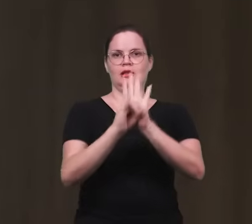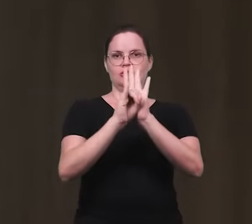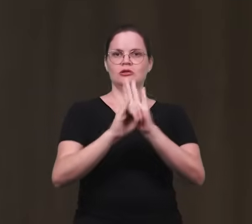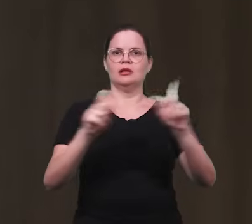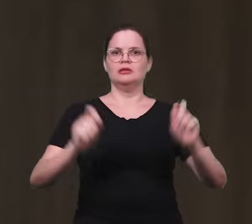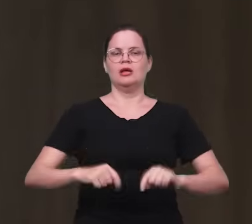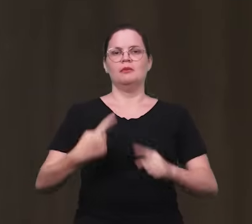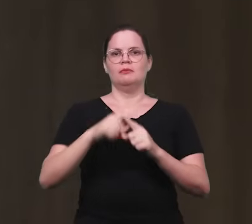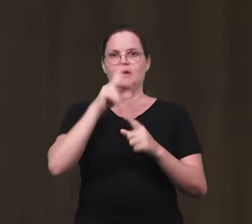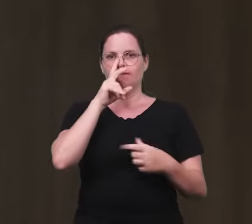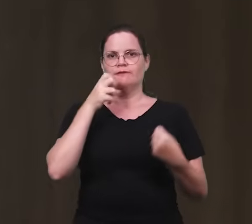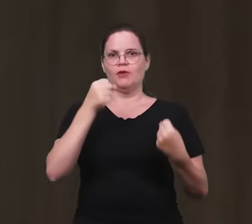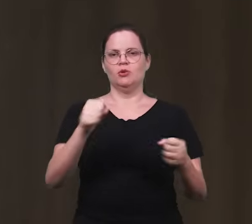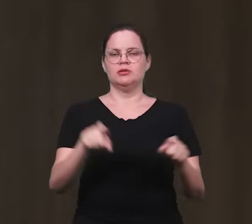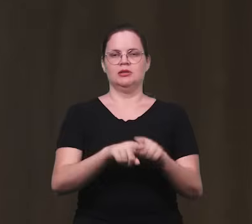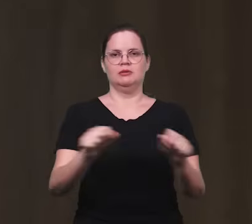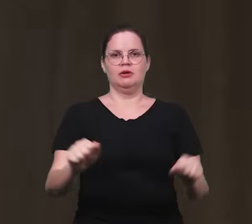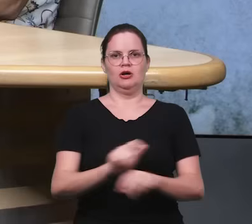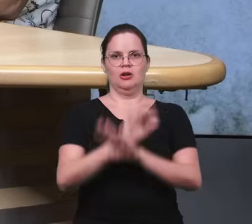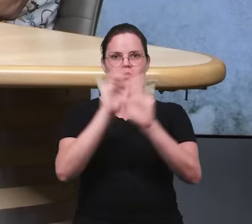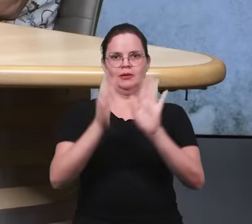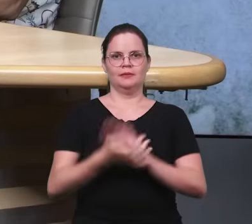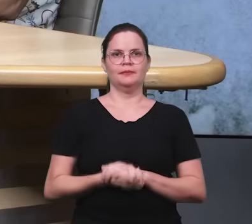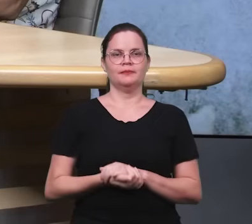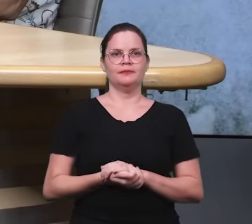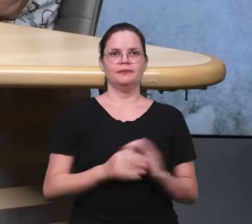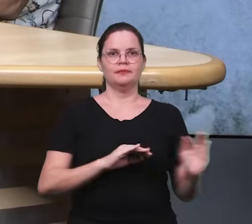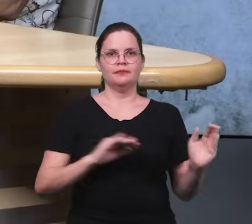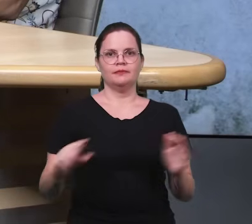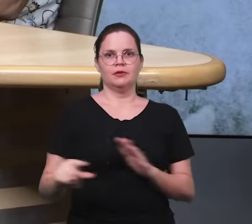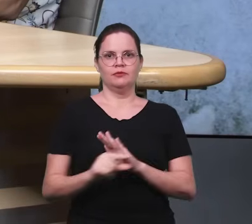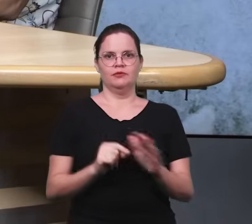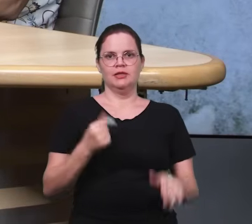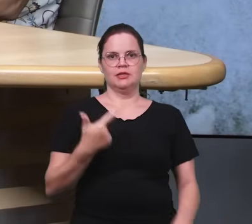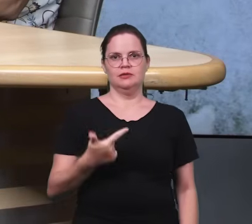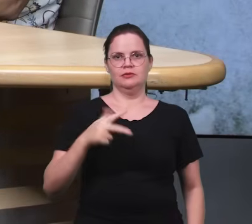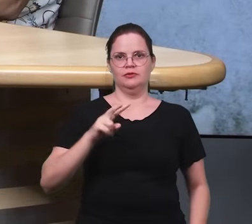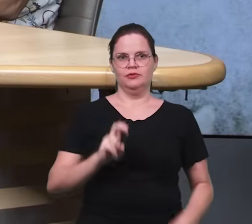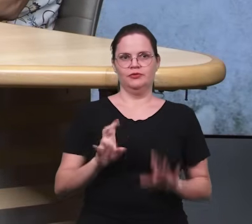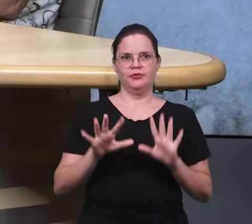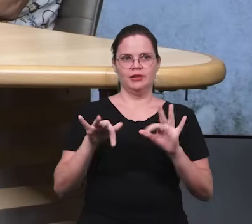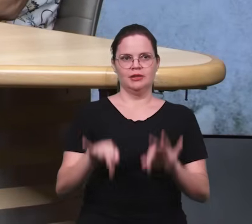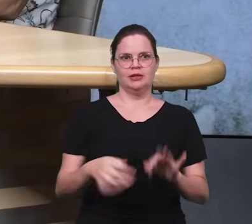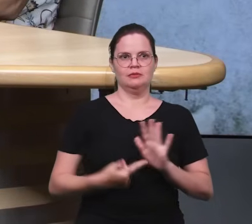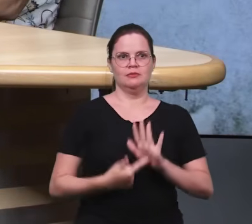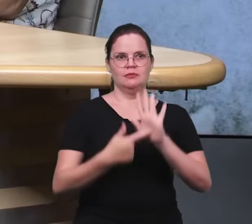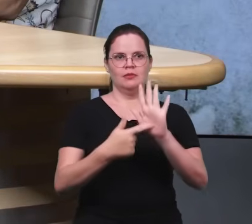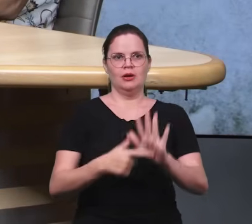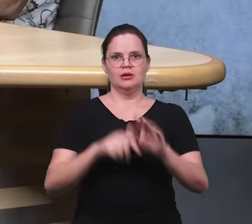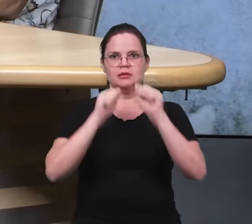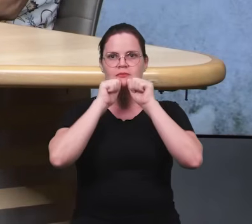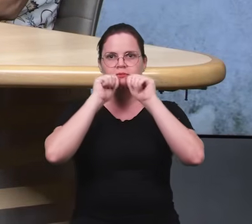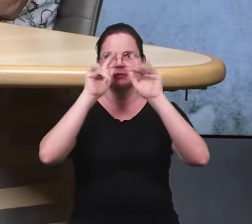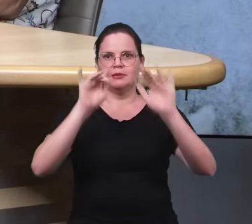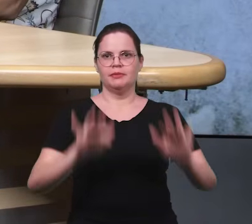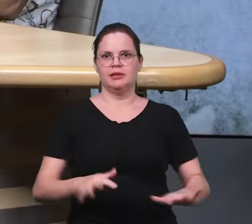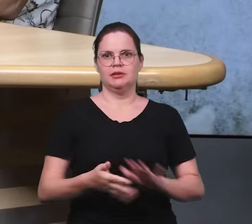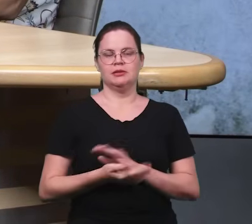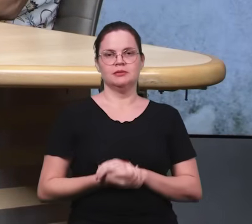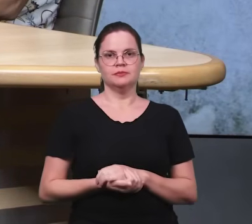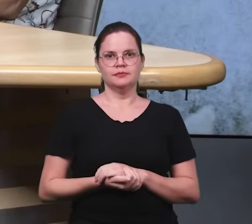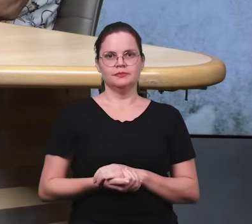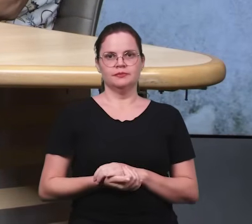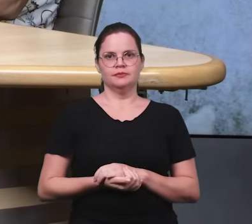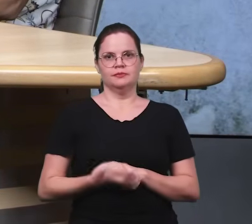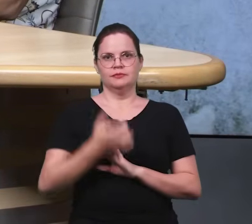e glória. O final do versículo 25 é um verdadeiro bálsamo, porque a